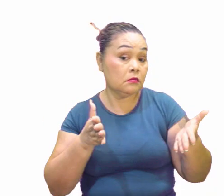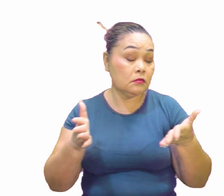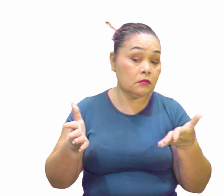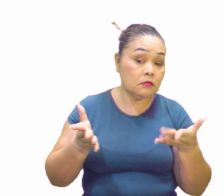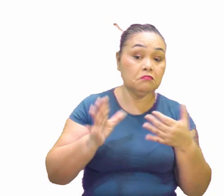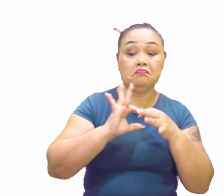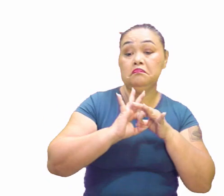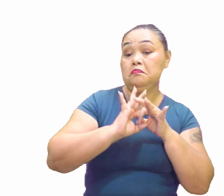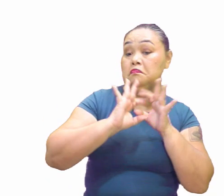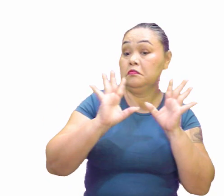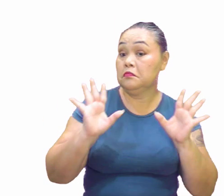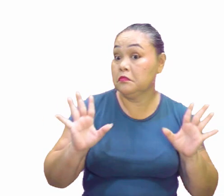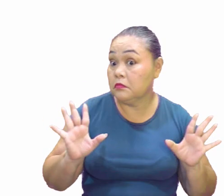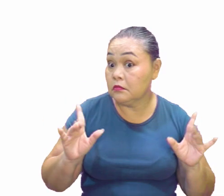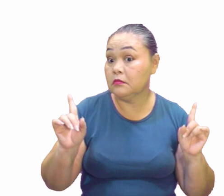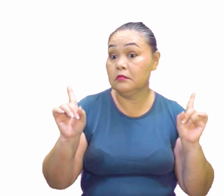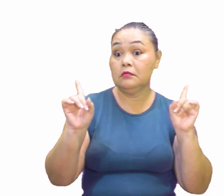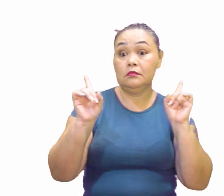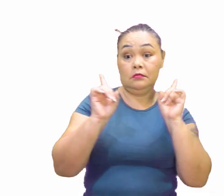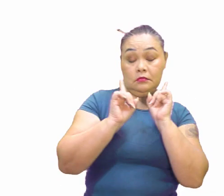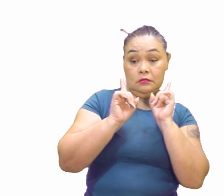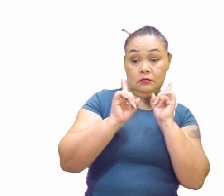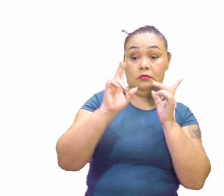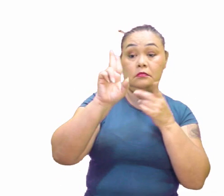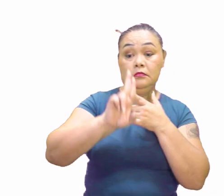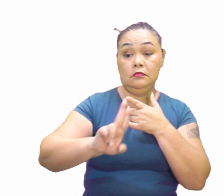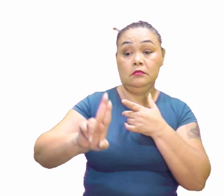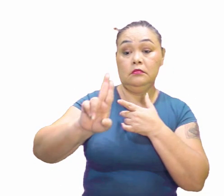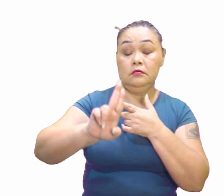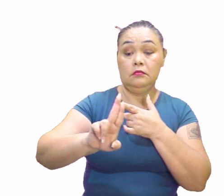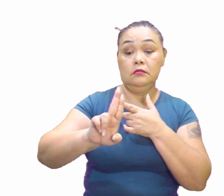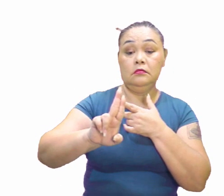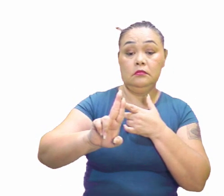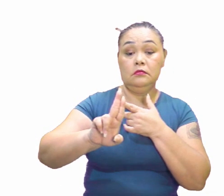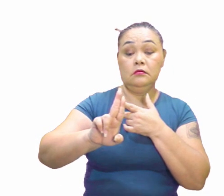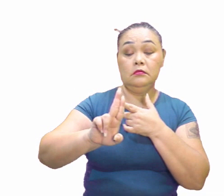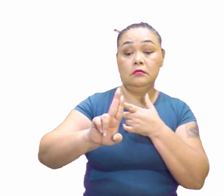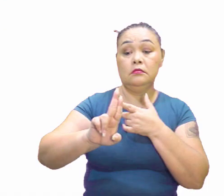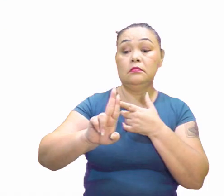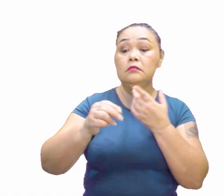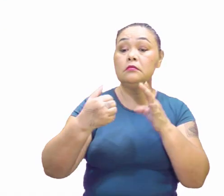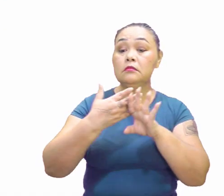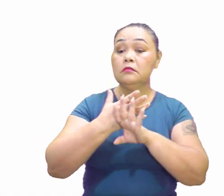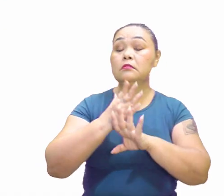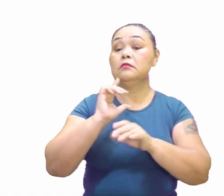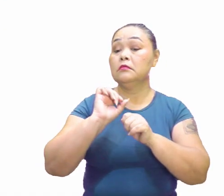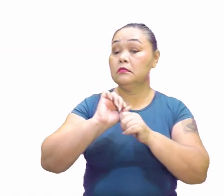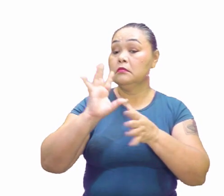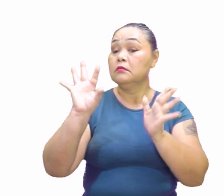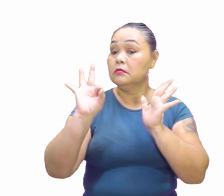de liberar ou não o uso, né, de entorpecente.